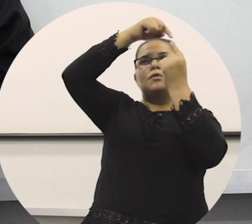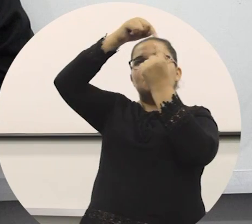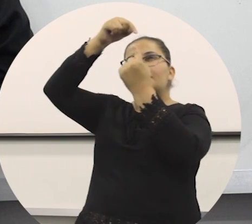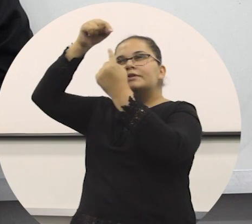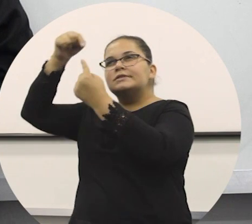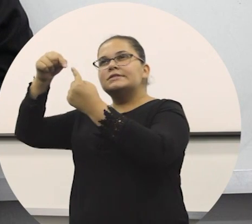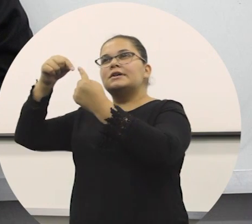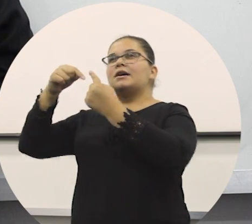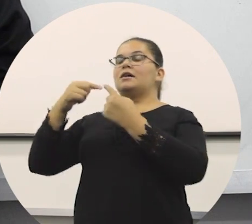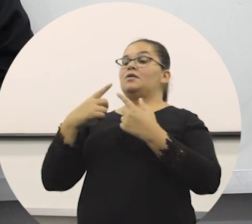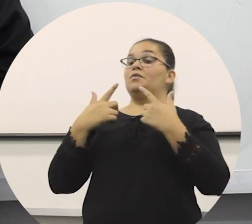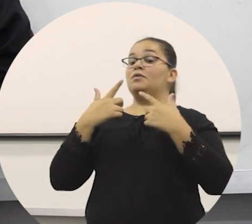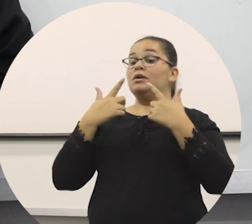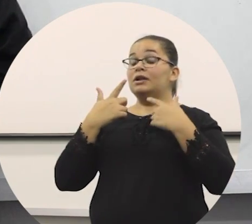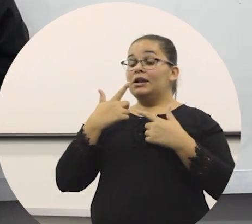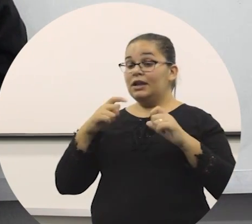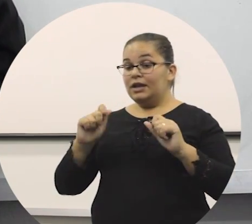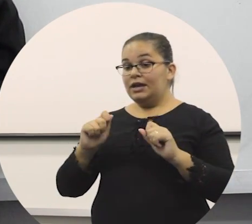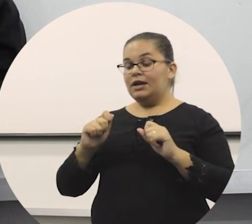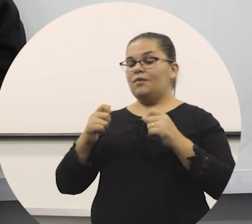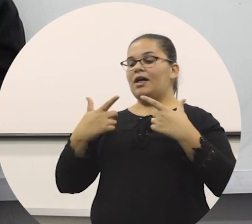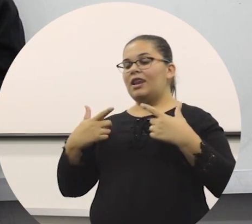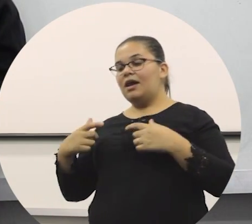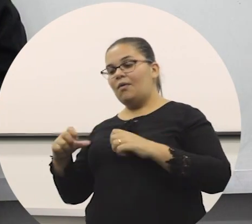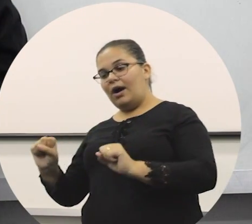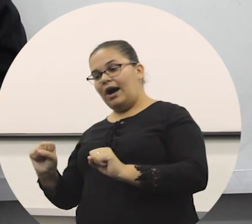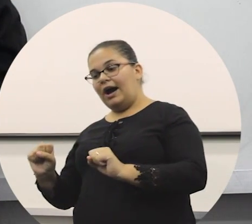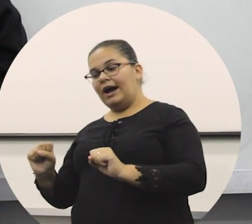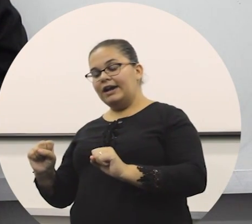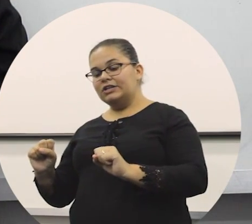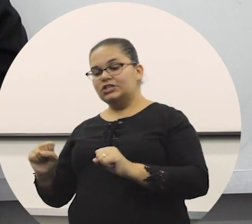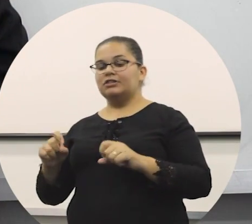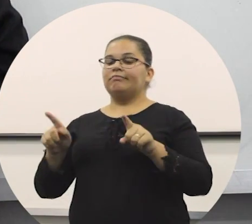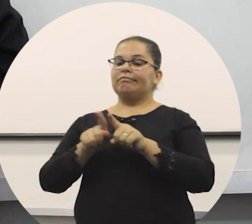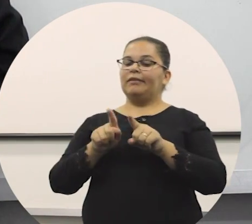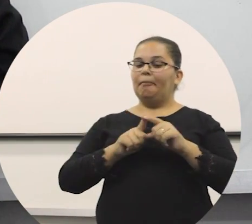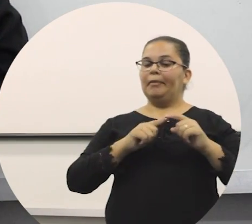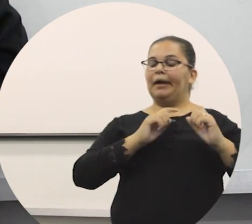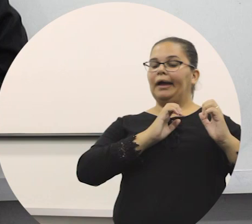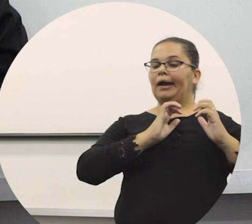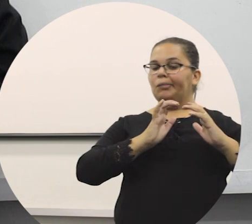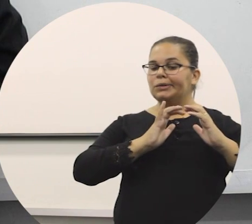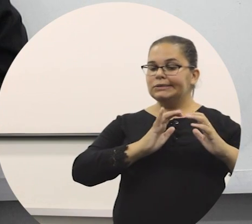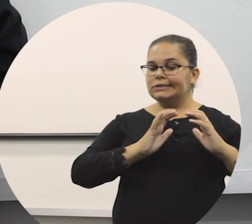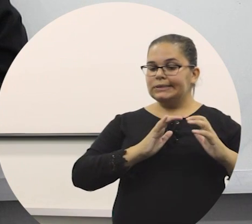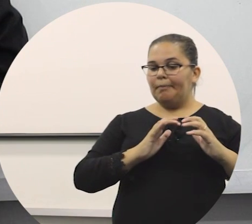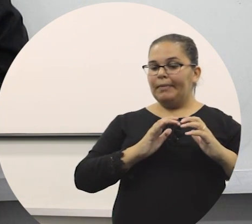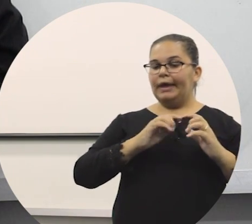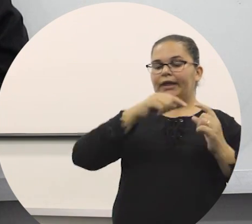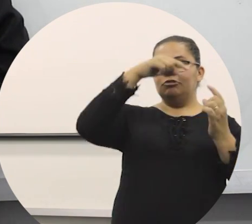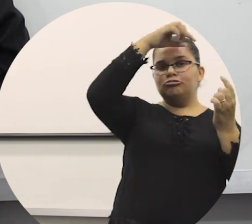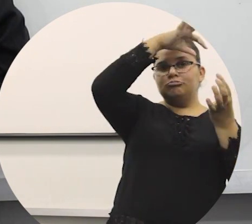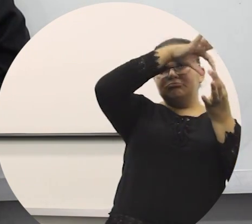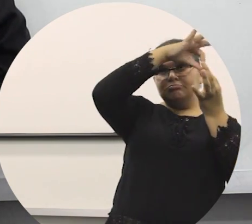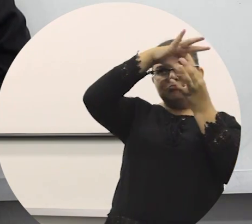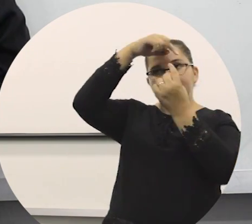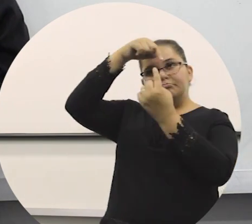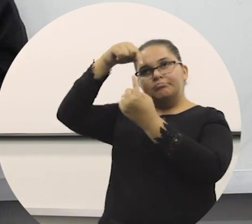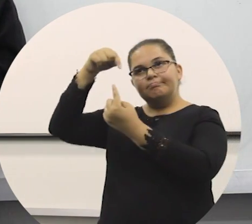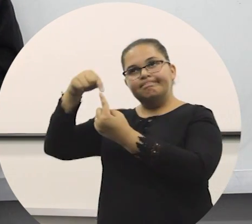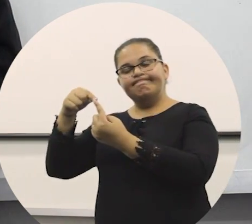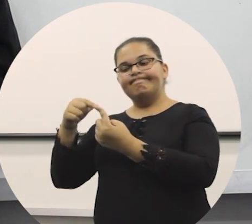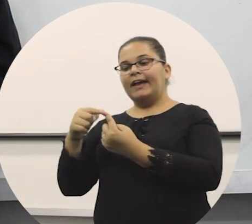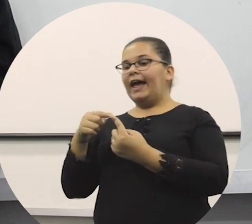de desenvolvimento de linguagem e de desenvolvimento cognitivo, ela vai estar em risco porque ela não